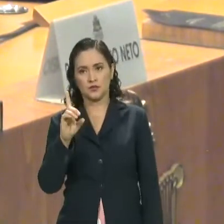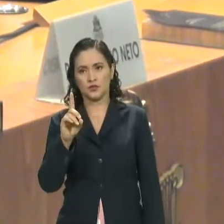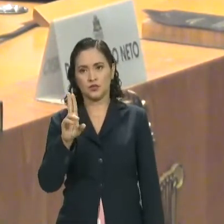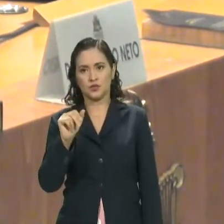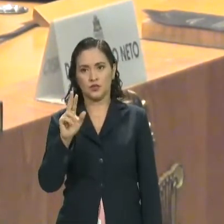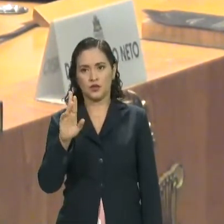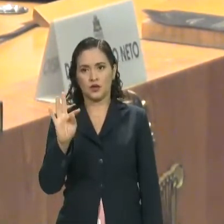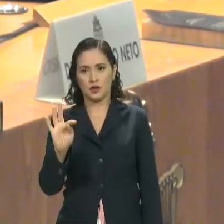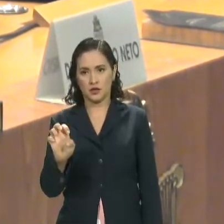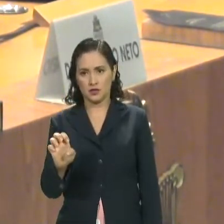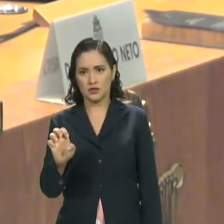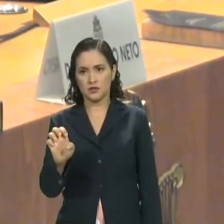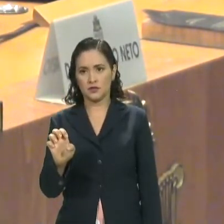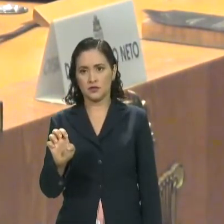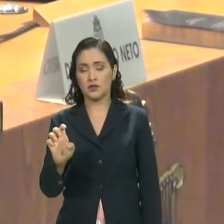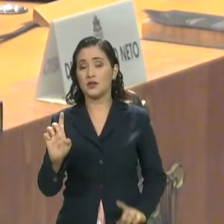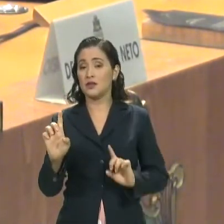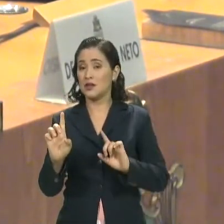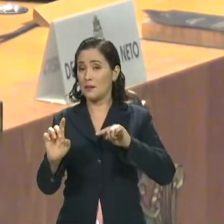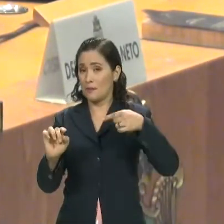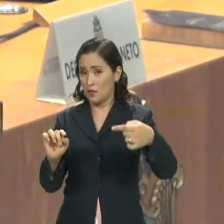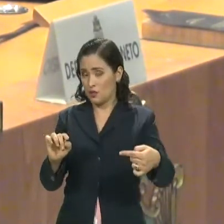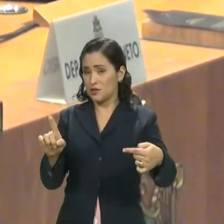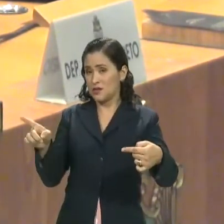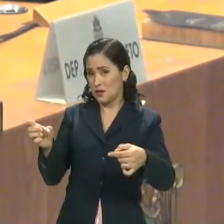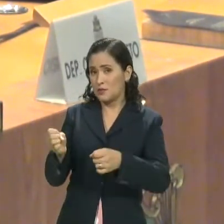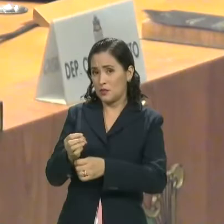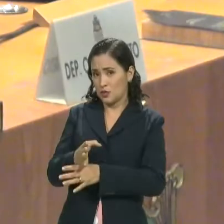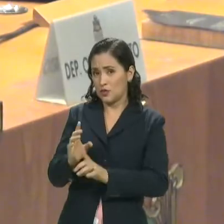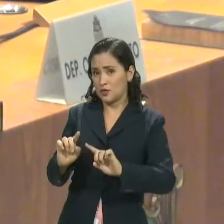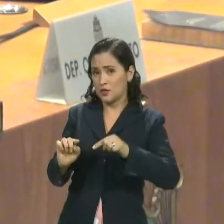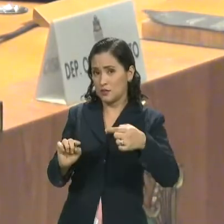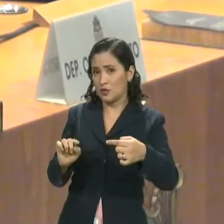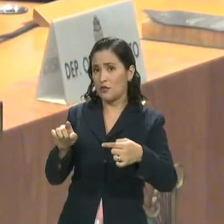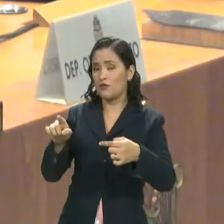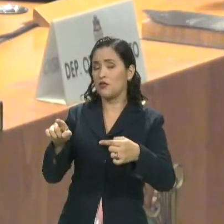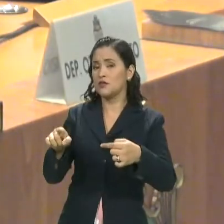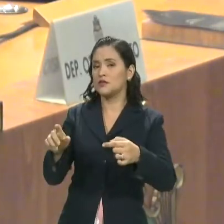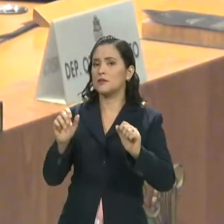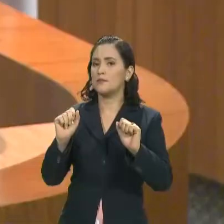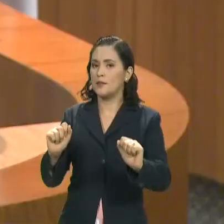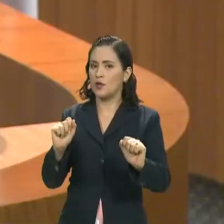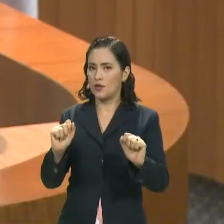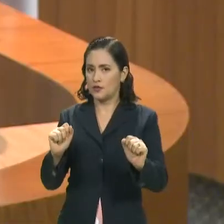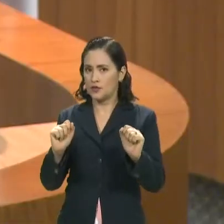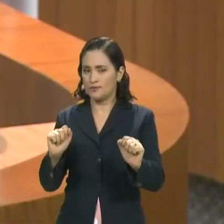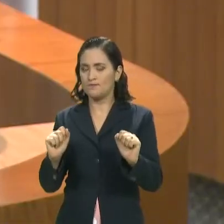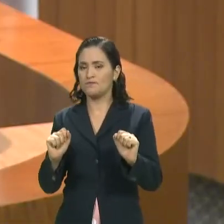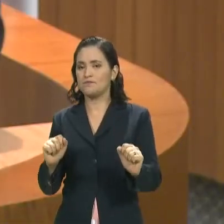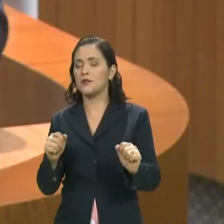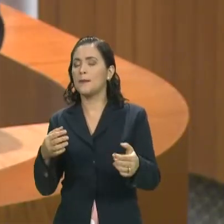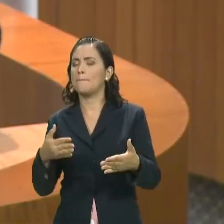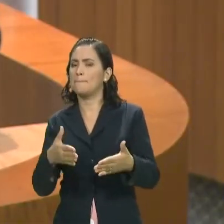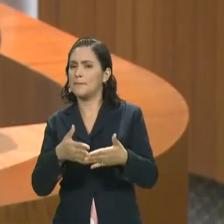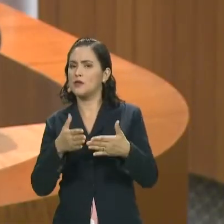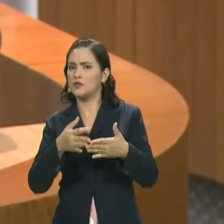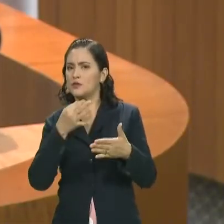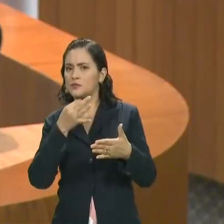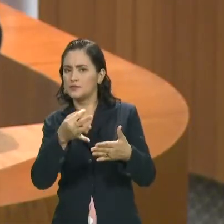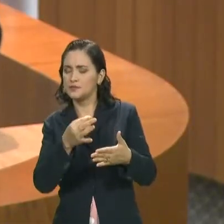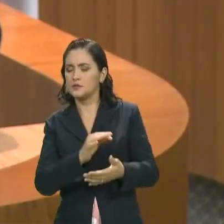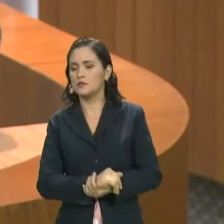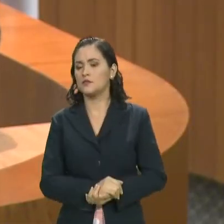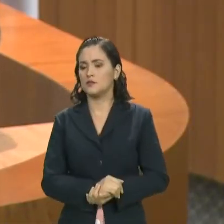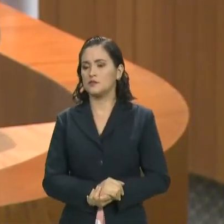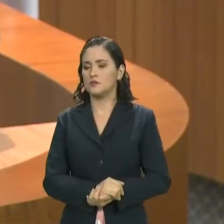se Vossa Excelência terá o direito. Mas o deputado Vinícius está usando o regimento para não lhe conceder uma parte. Deputado Vinícius, Vossa Excelência está com a palavra. Obrigado,